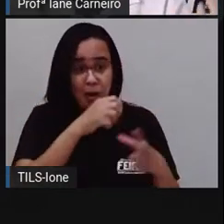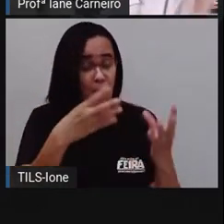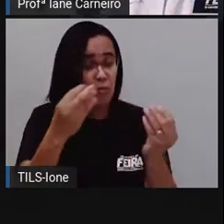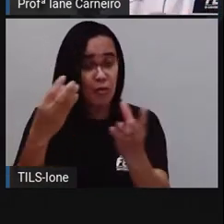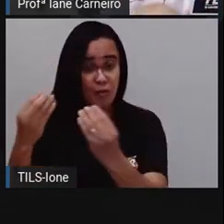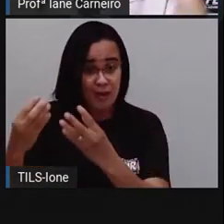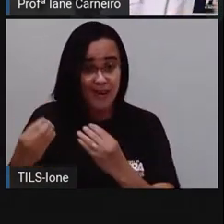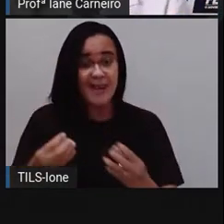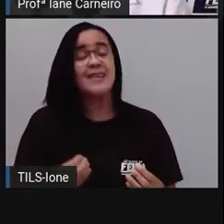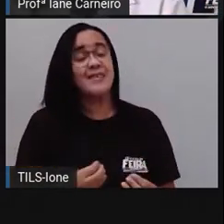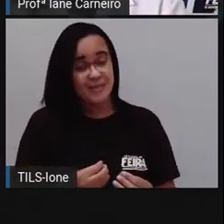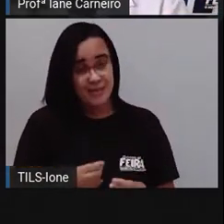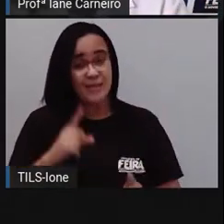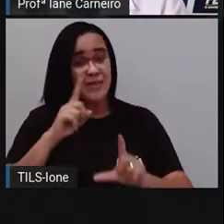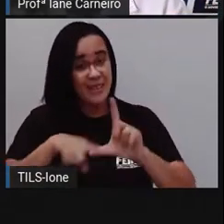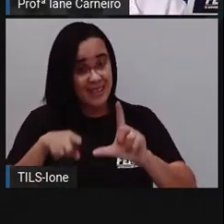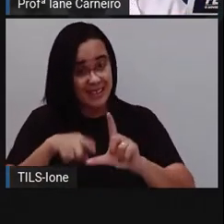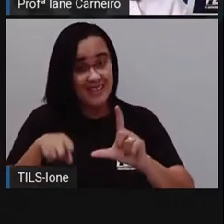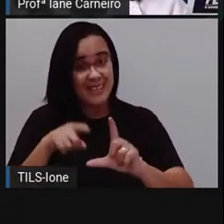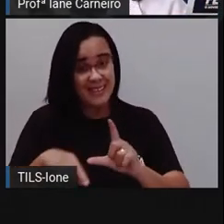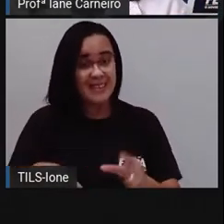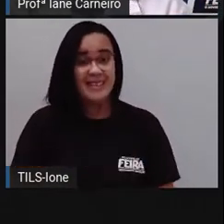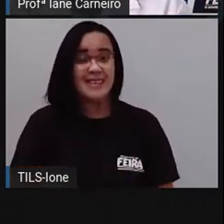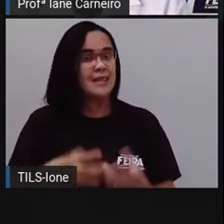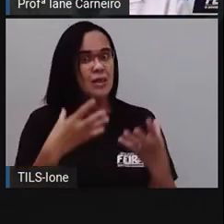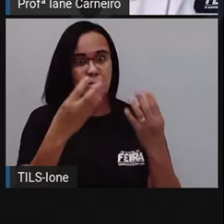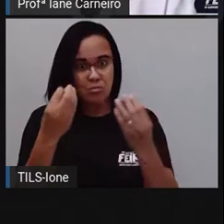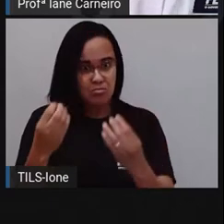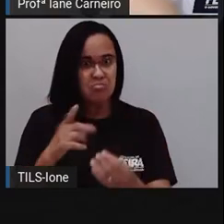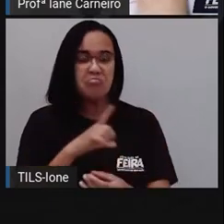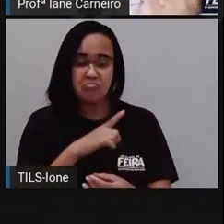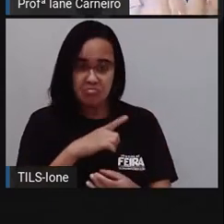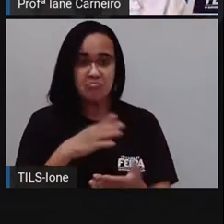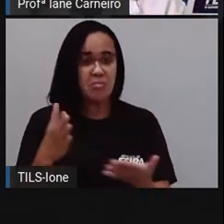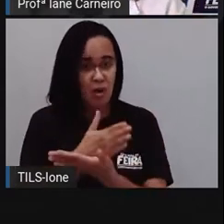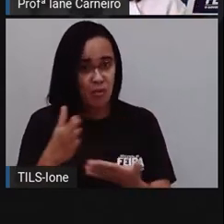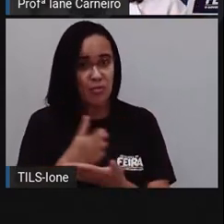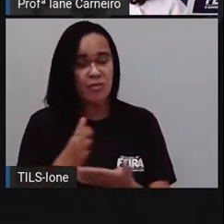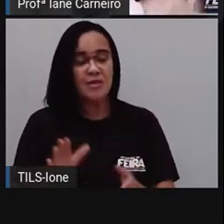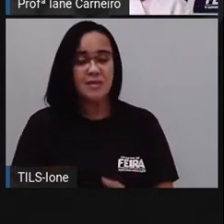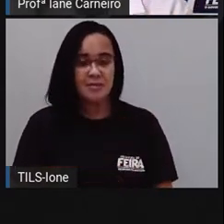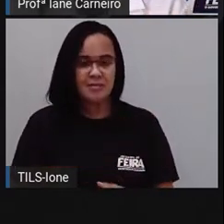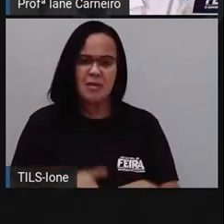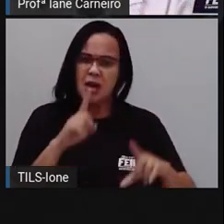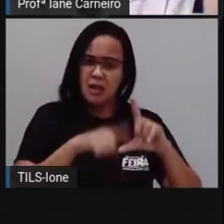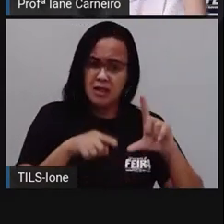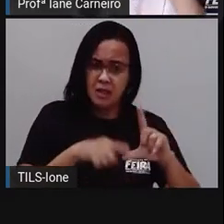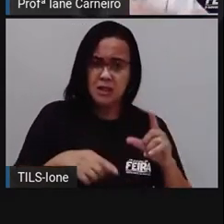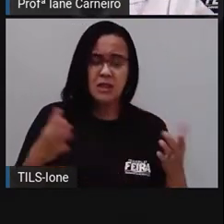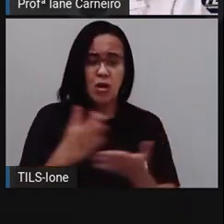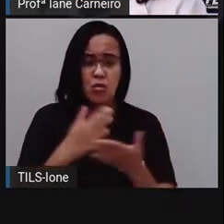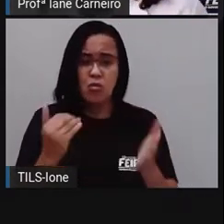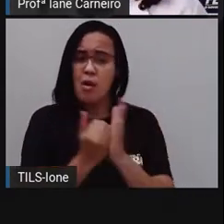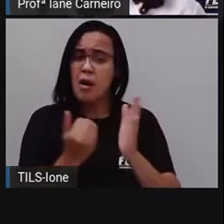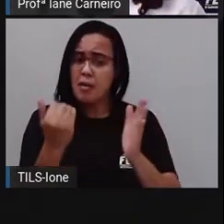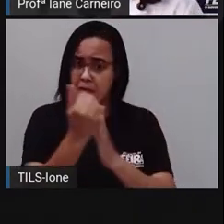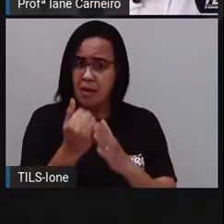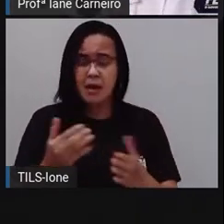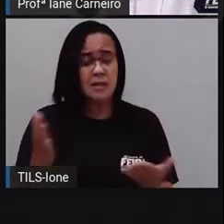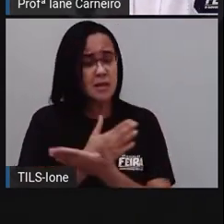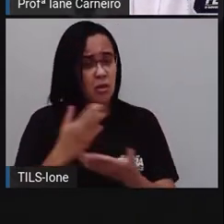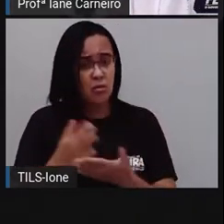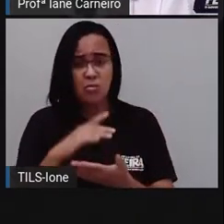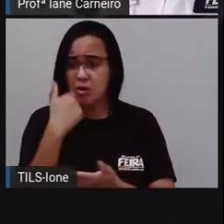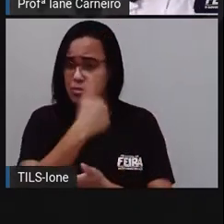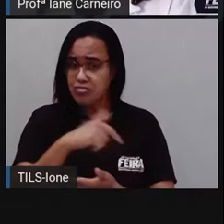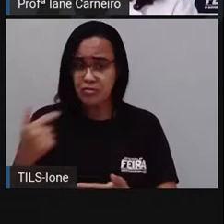Tinha letras que tinha mais de um animal com a mesma letra. Já tinha outra letra que não tinha. E aí o que foi que a esperta,